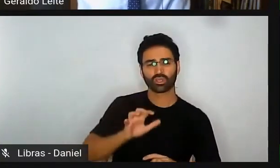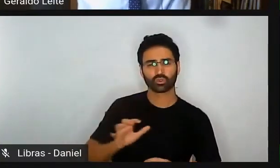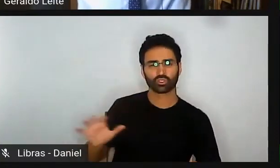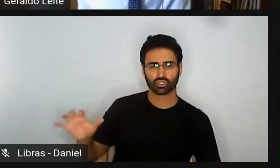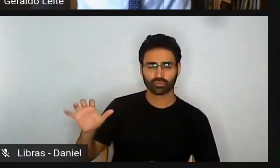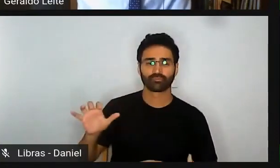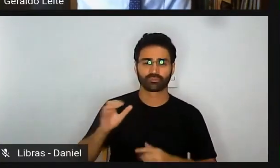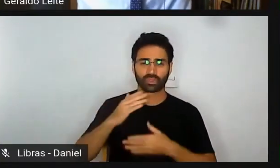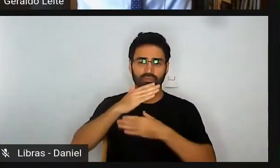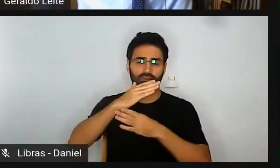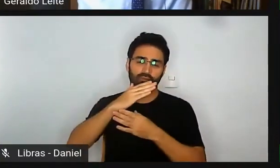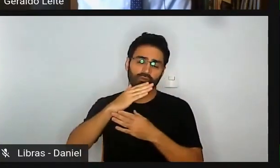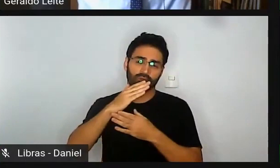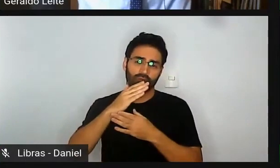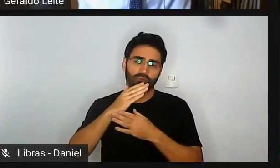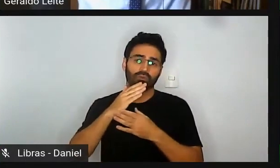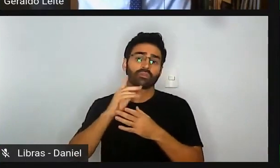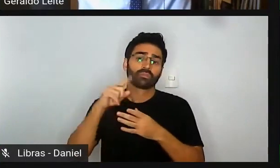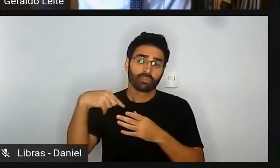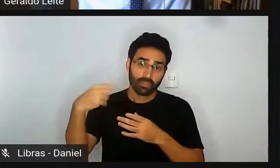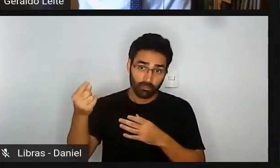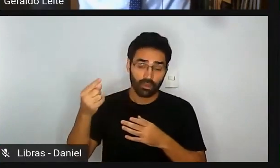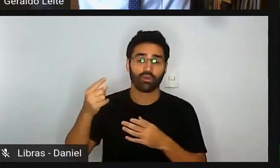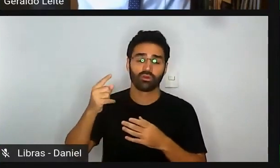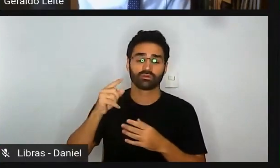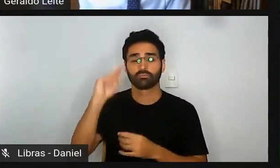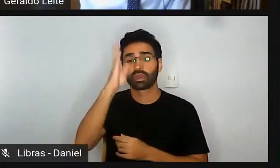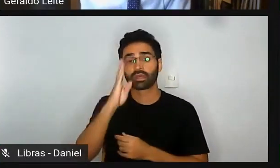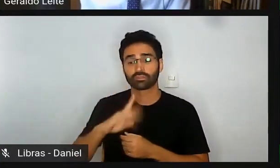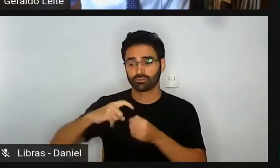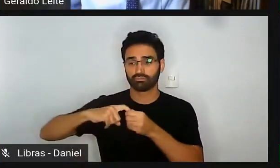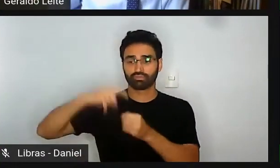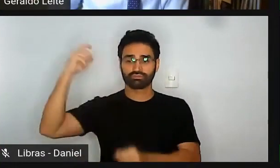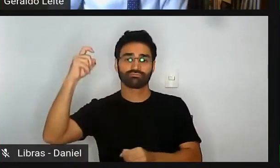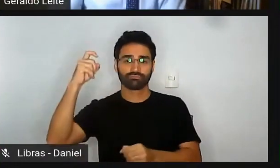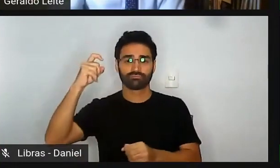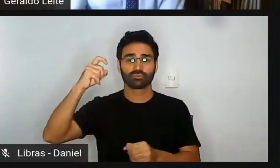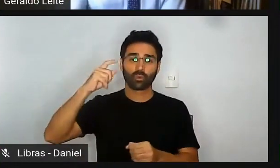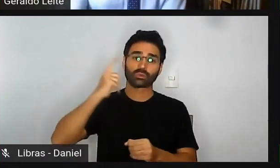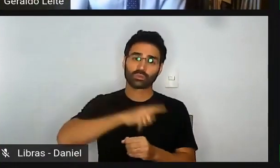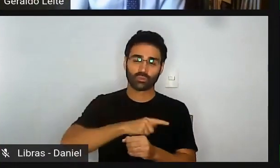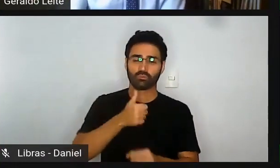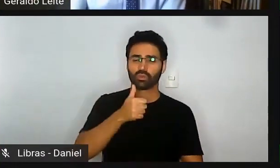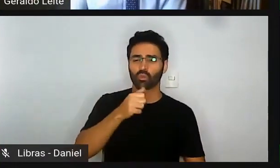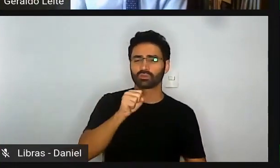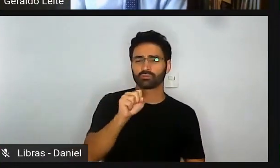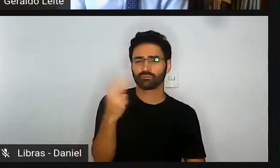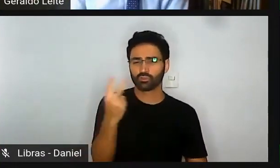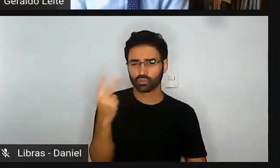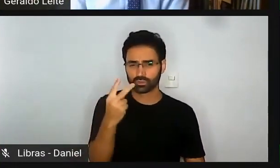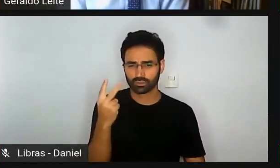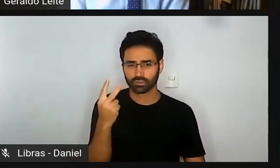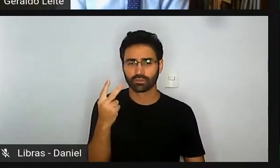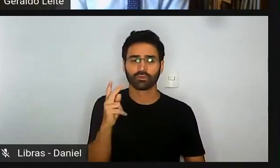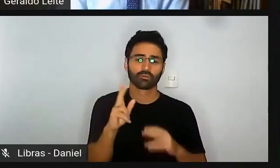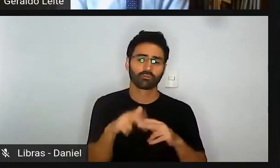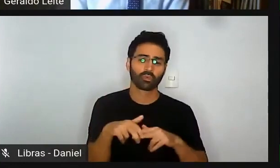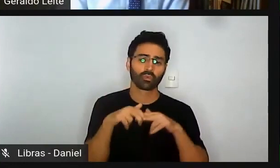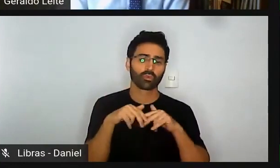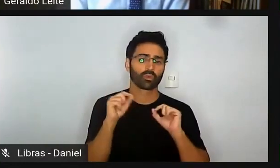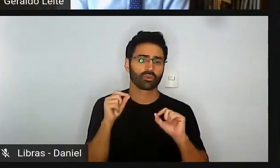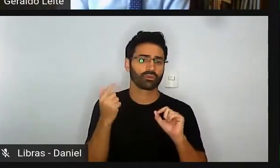Contudo, com a independência do Brasil em 1822, houve um processo um período em que não havia